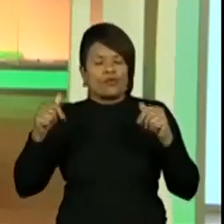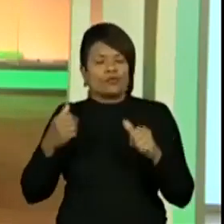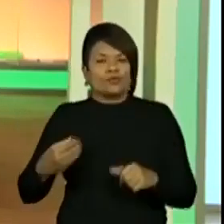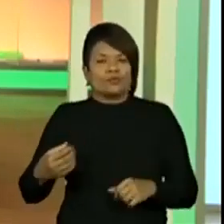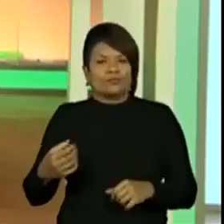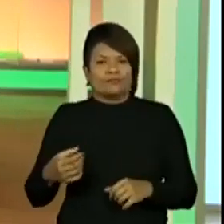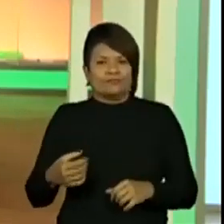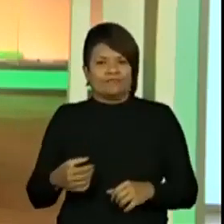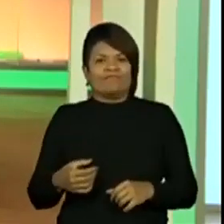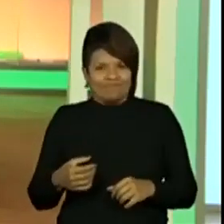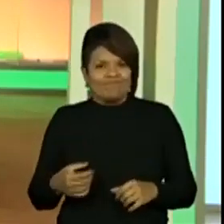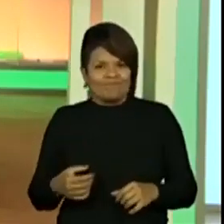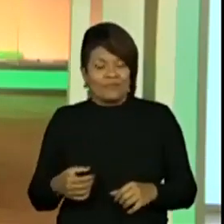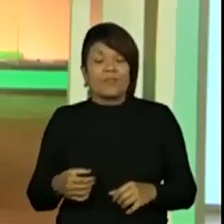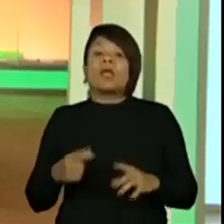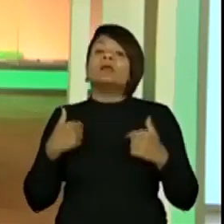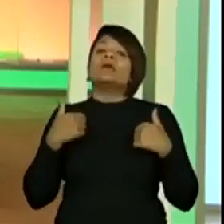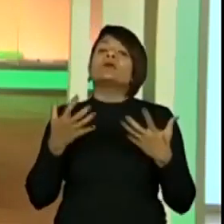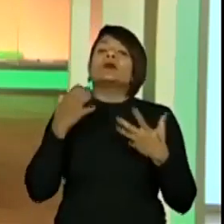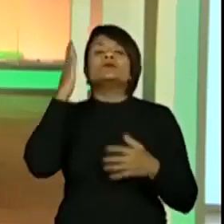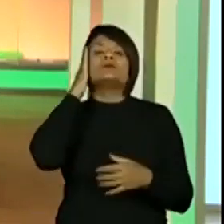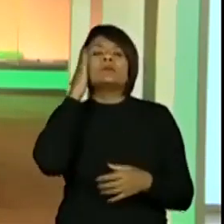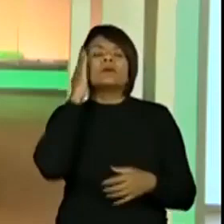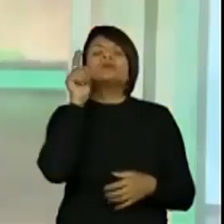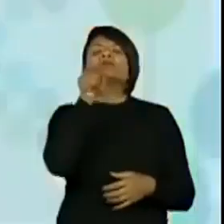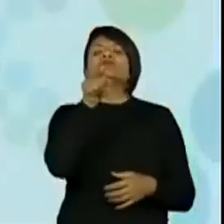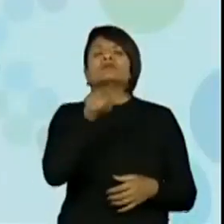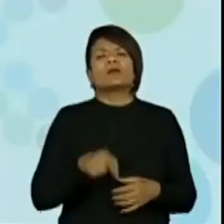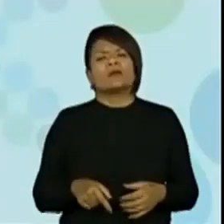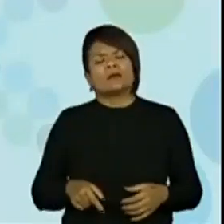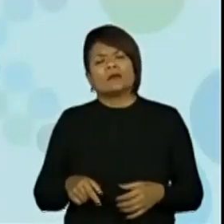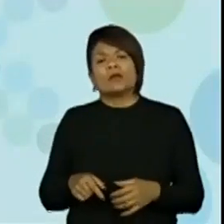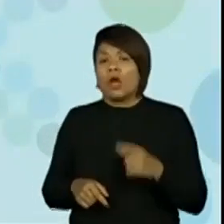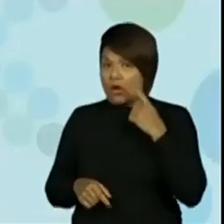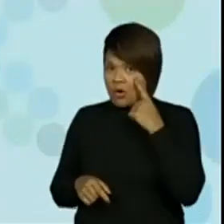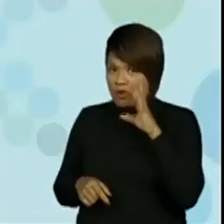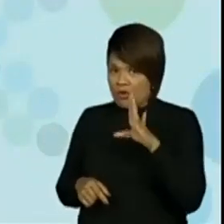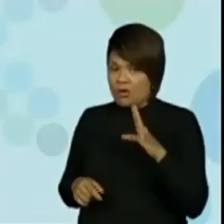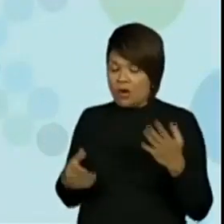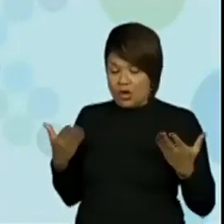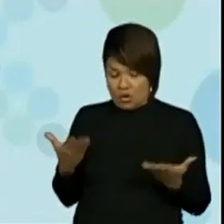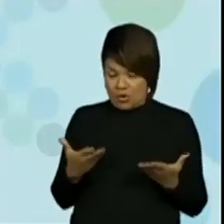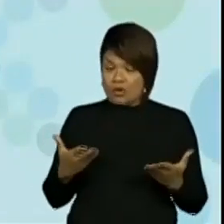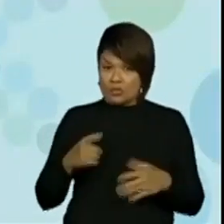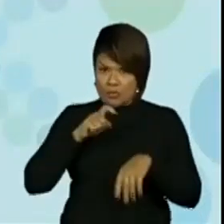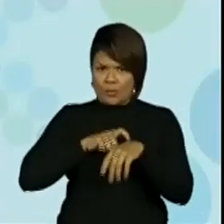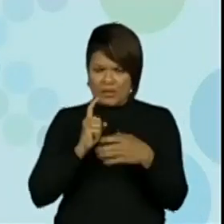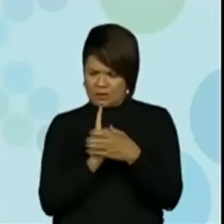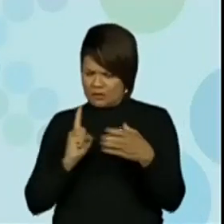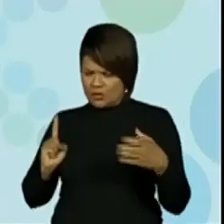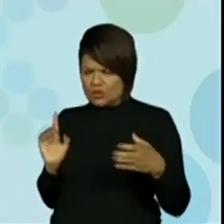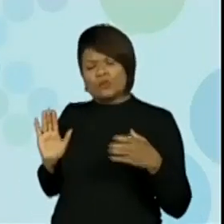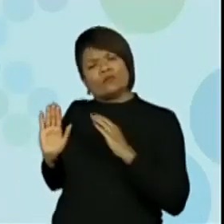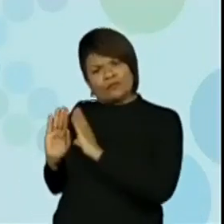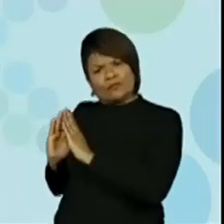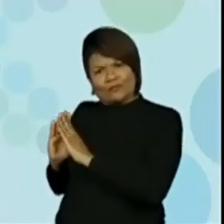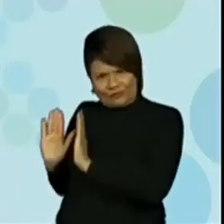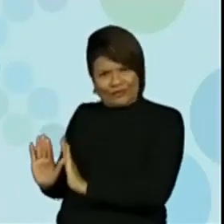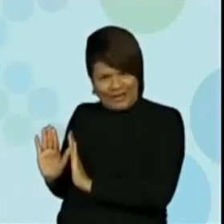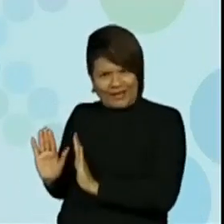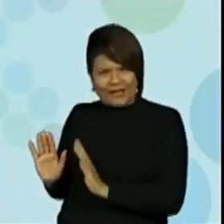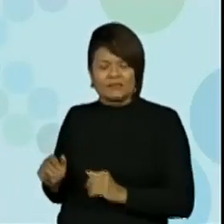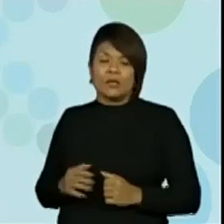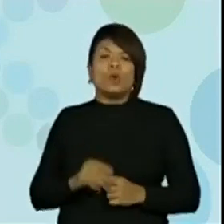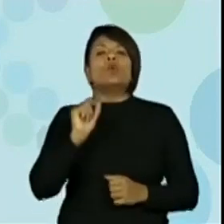nossa narrativa. E eu quero saber de você, olha só, neste momento de distanciamento, conversa com seu pai e com sua mãe. O